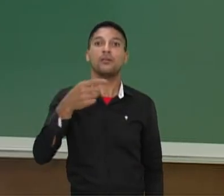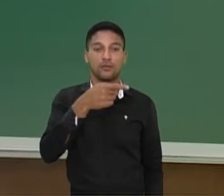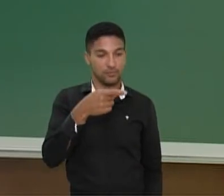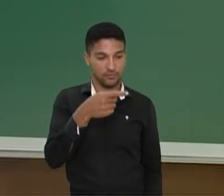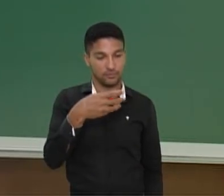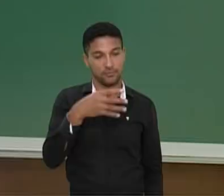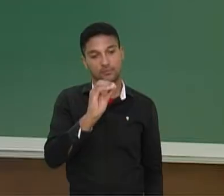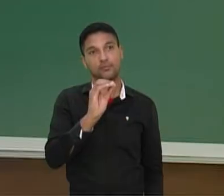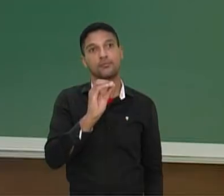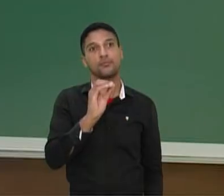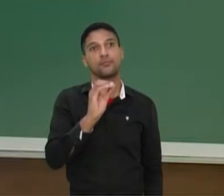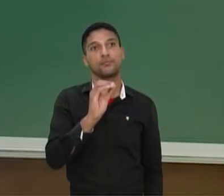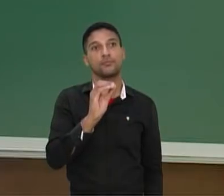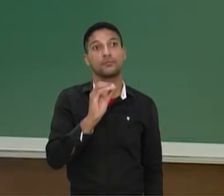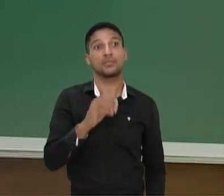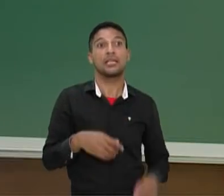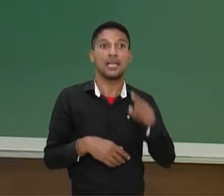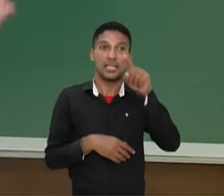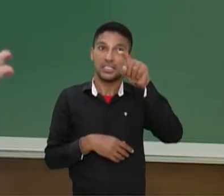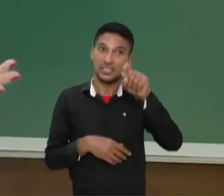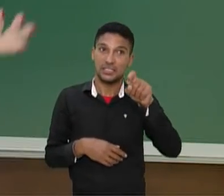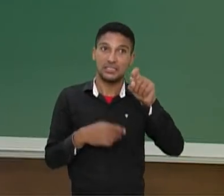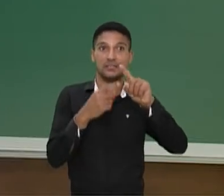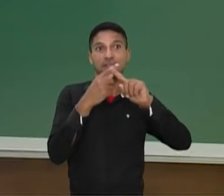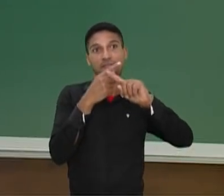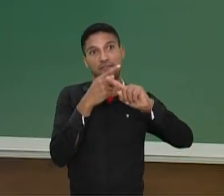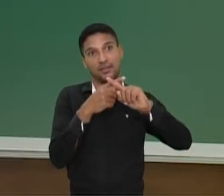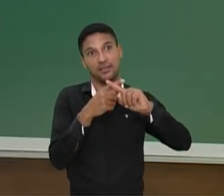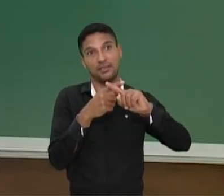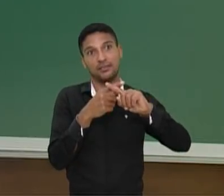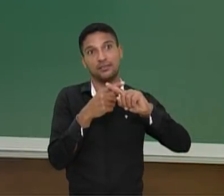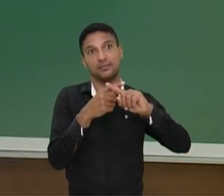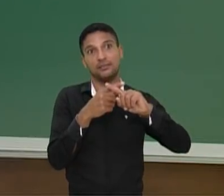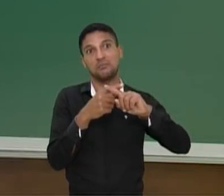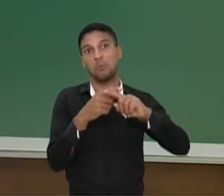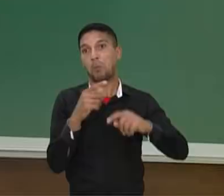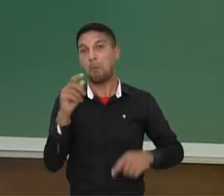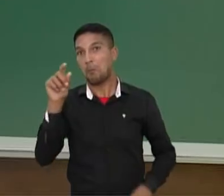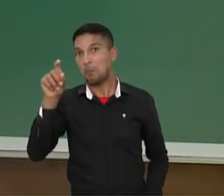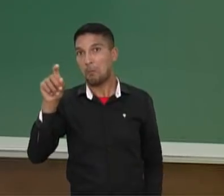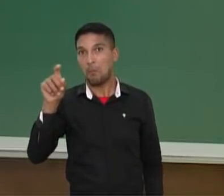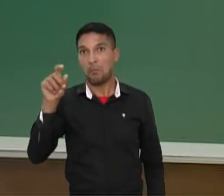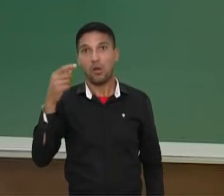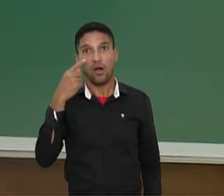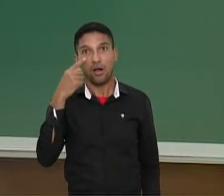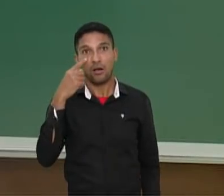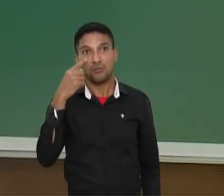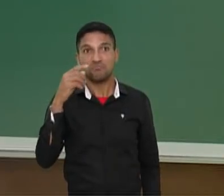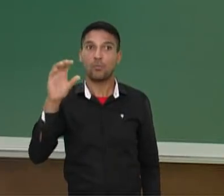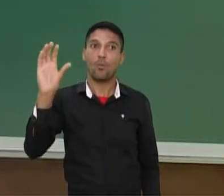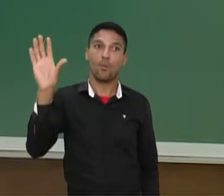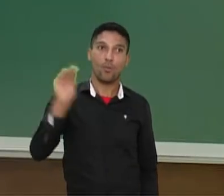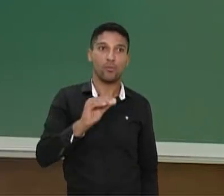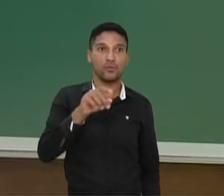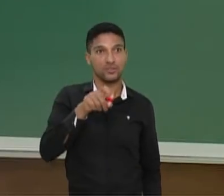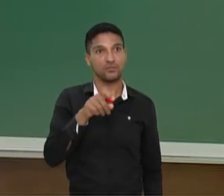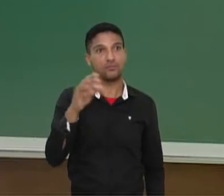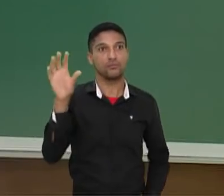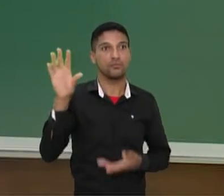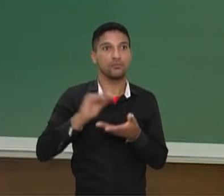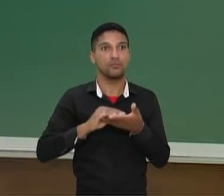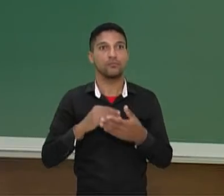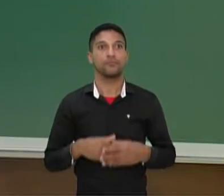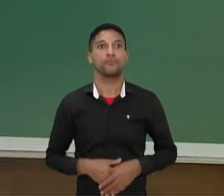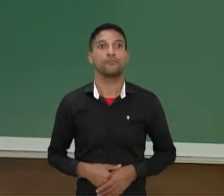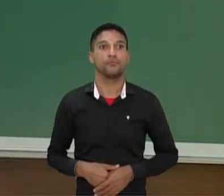40. X vezes nada de x, é só repetir o x, ok? Vamos para o 3,